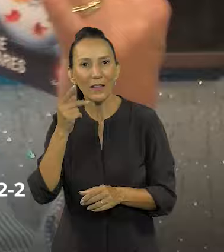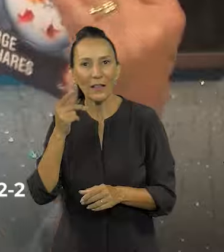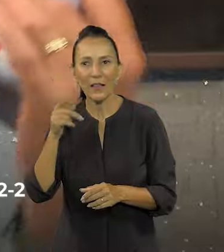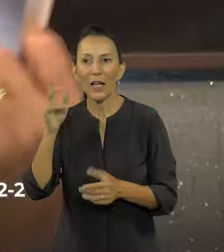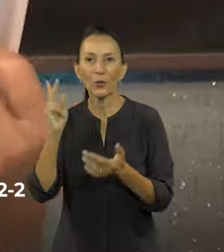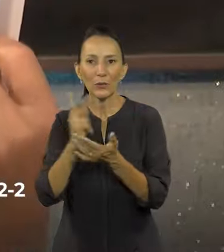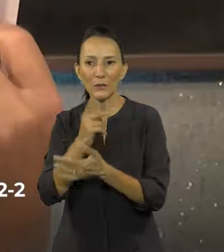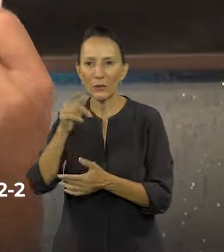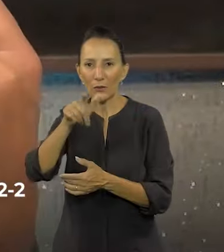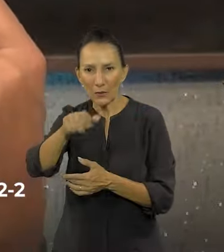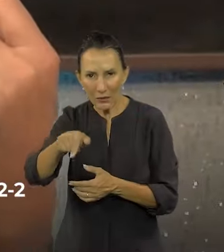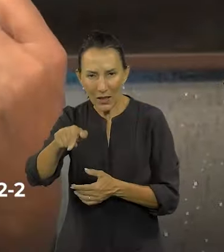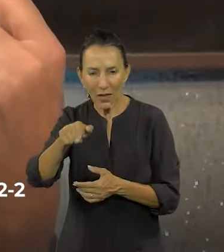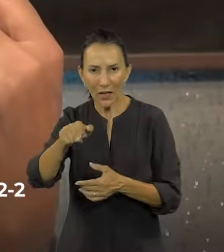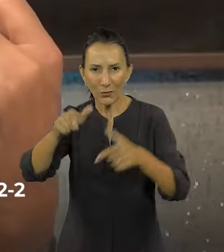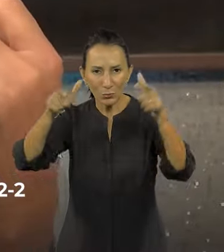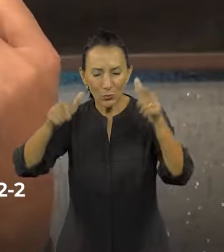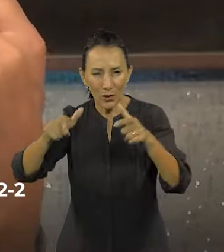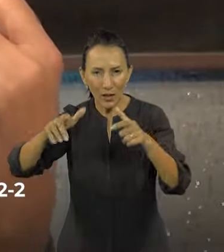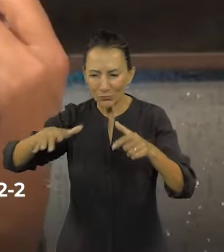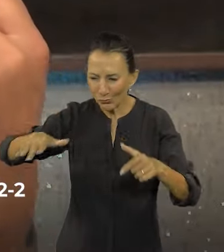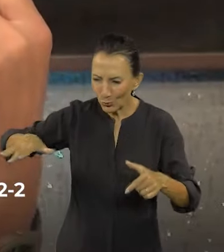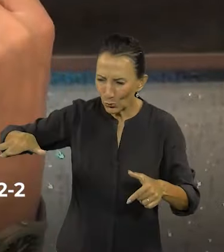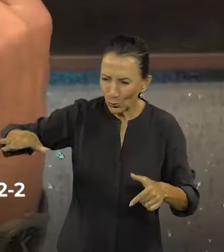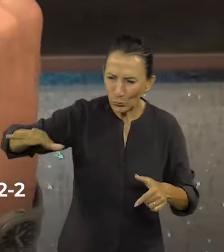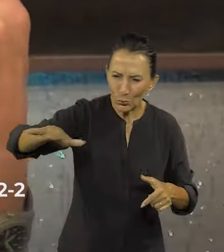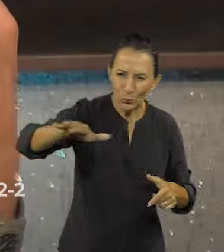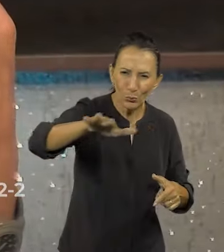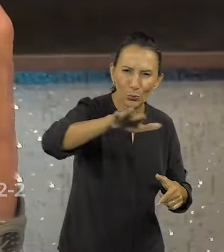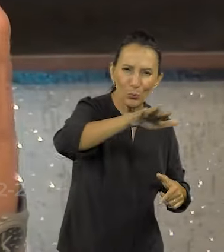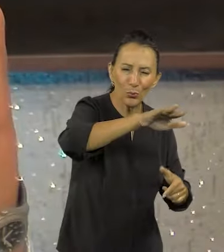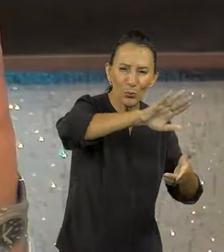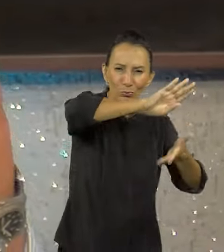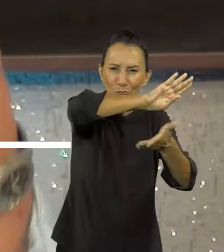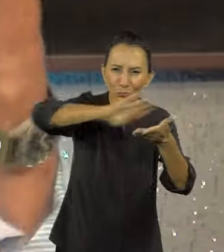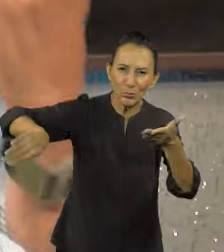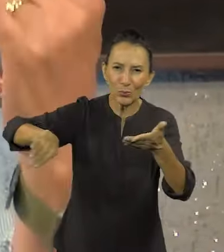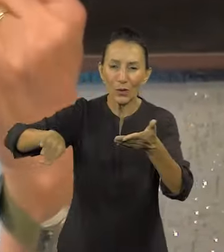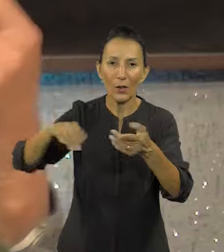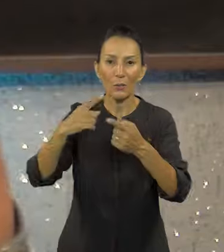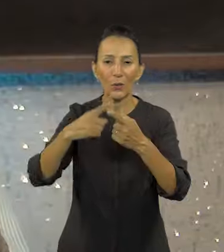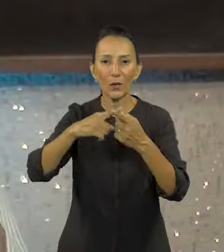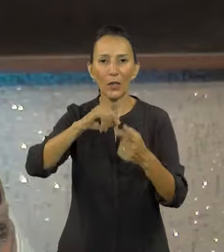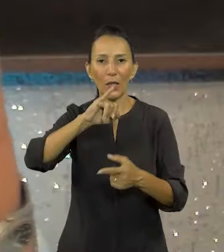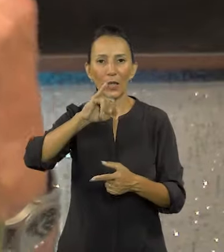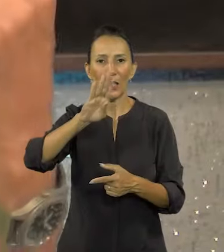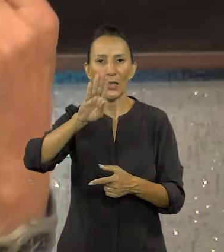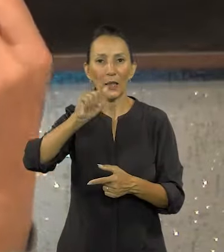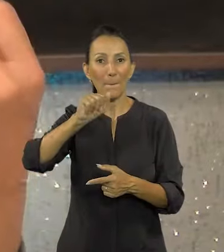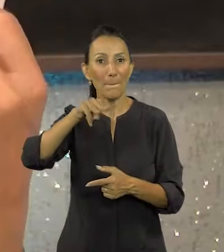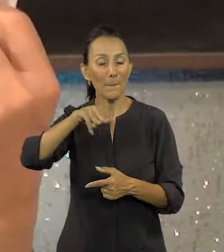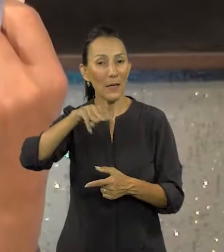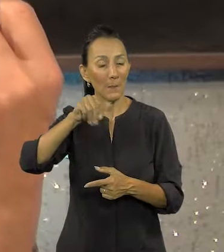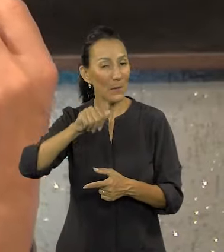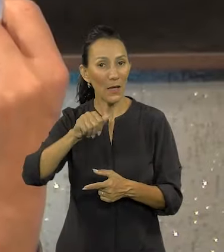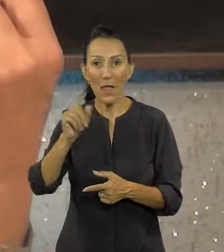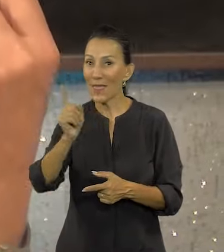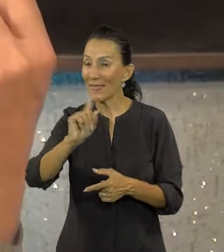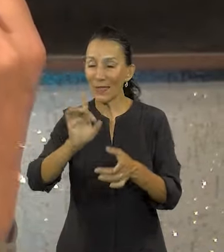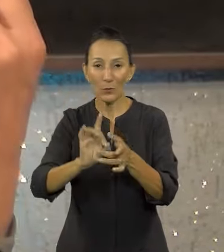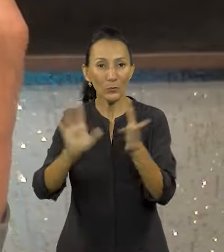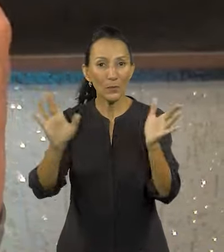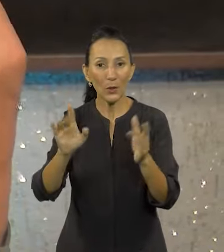uma desapropriação total porque o Ibama não permitiu que